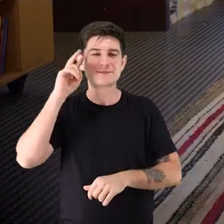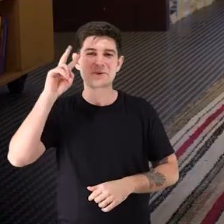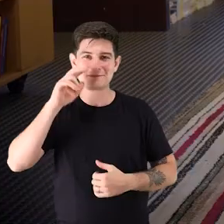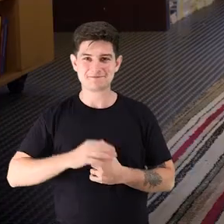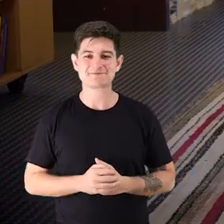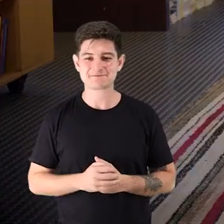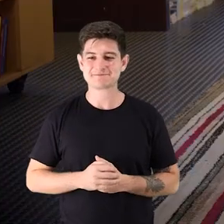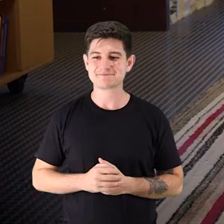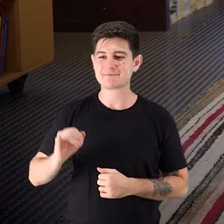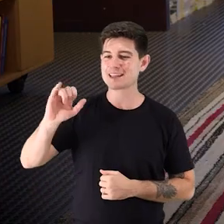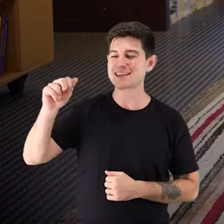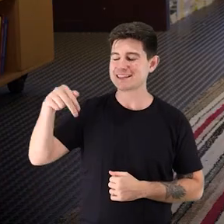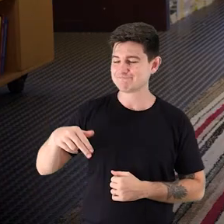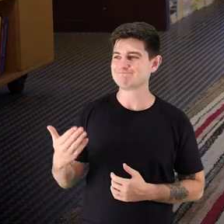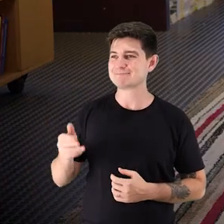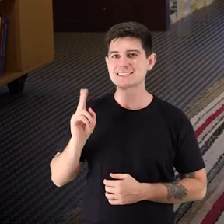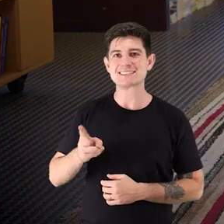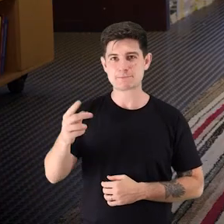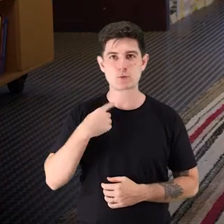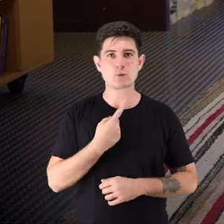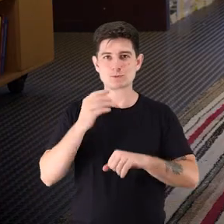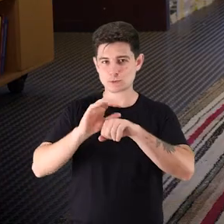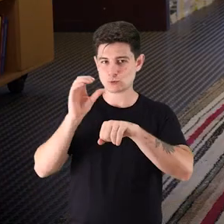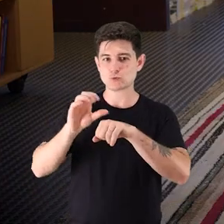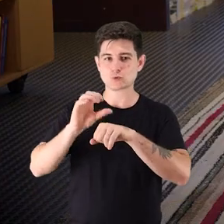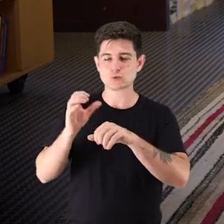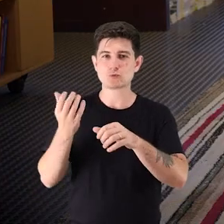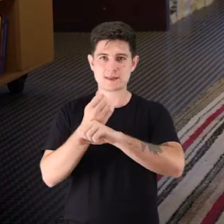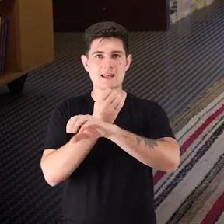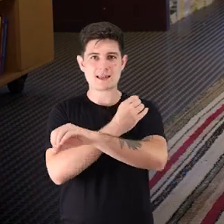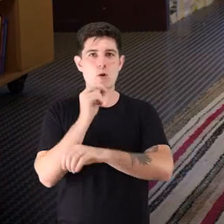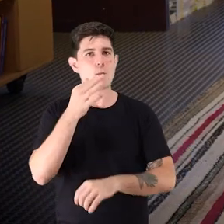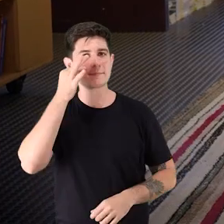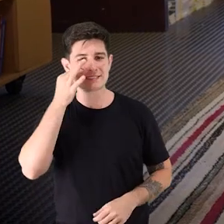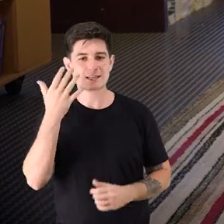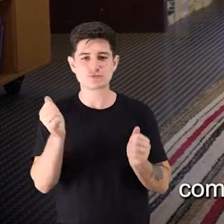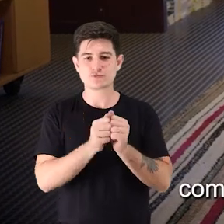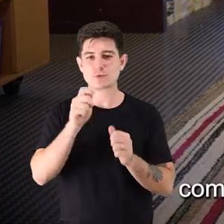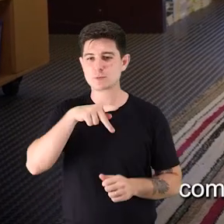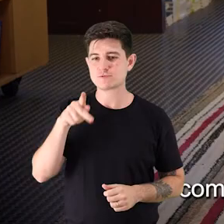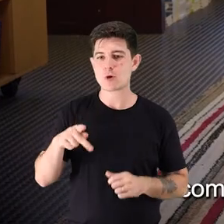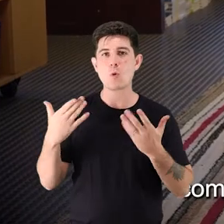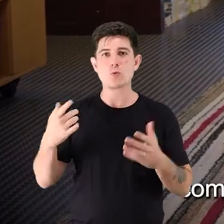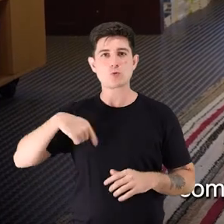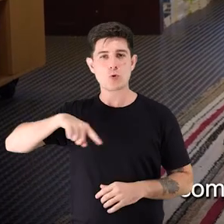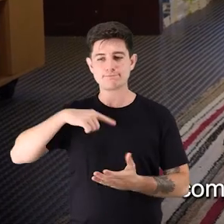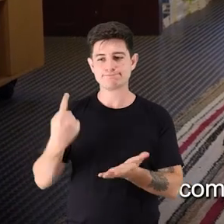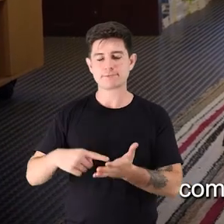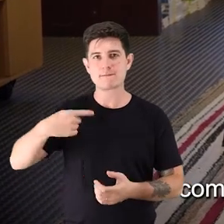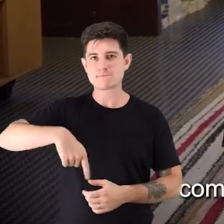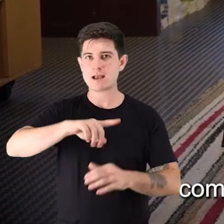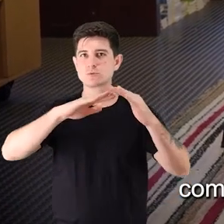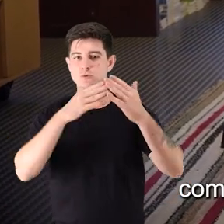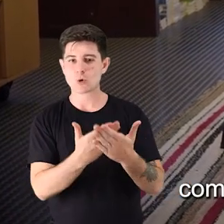Sim. Ila, sempre nos nossos cursos, né, AD e também nas formações presenciais, com os professores, quando a gente vai,